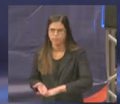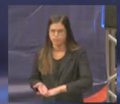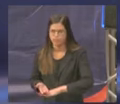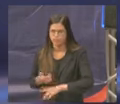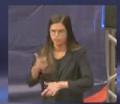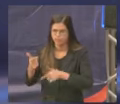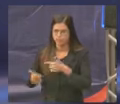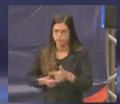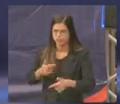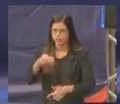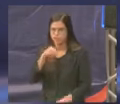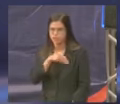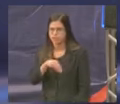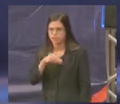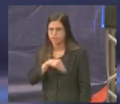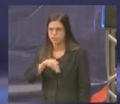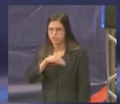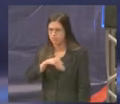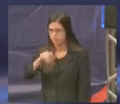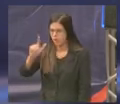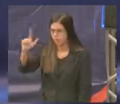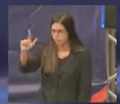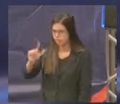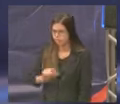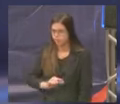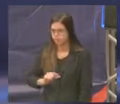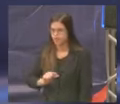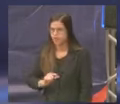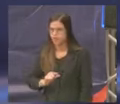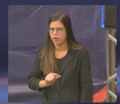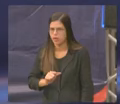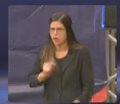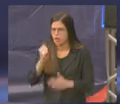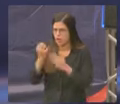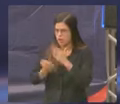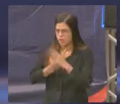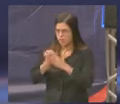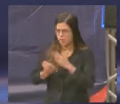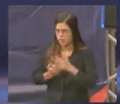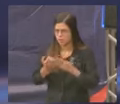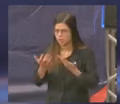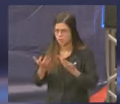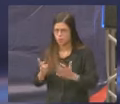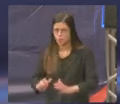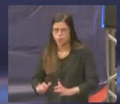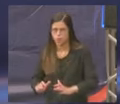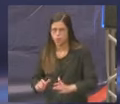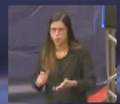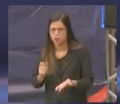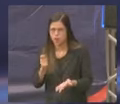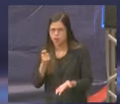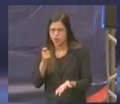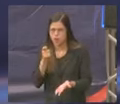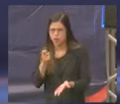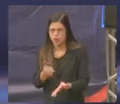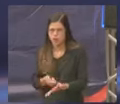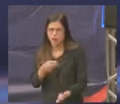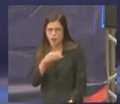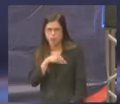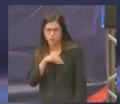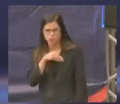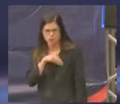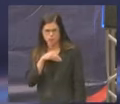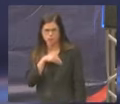excedentes, salário baixíssimo. As empresas não querem nem recompor o salário na database, não querem dar